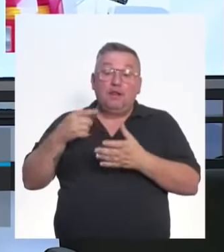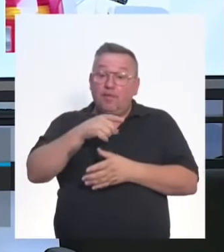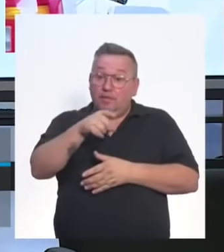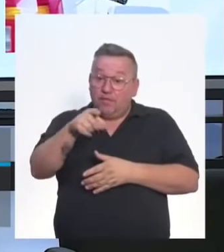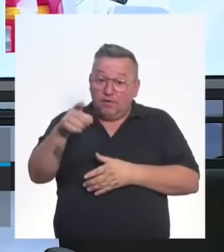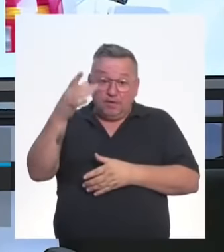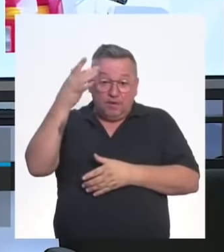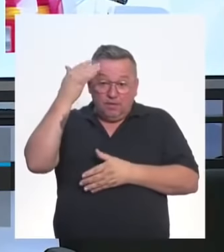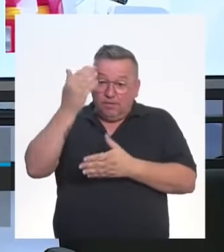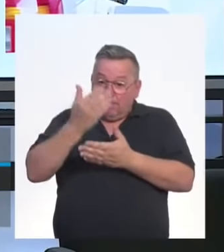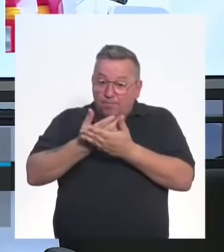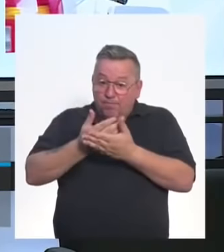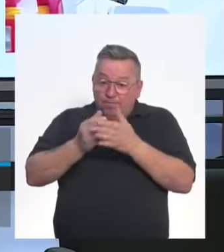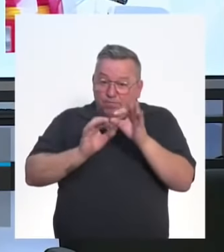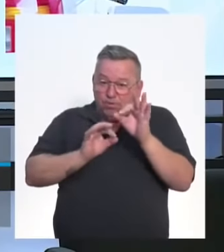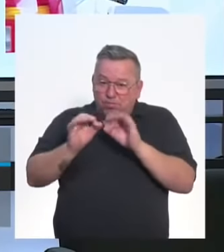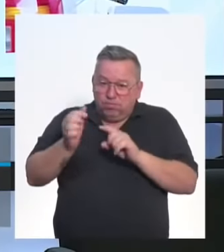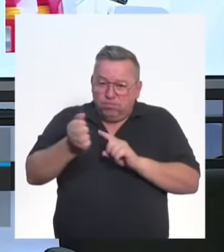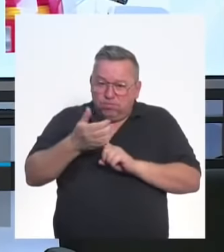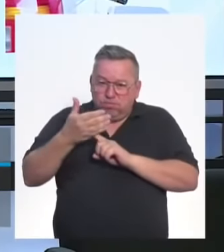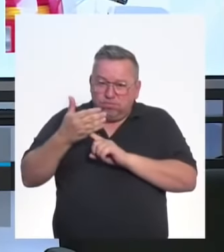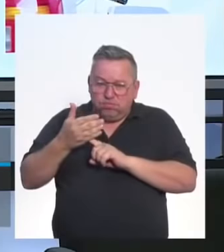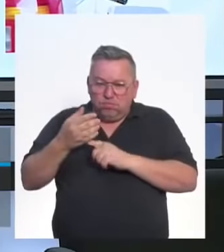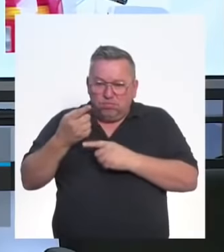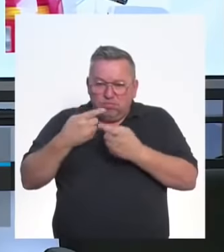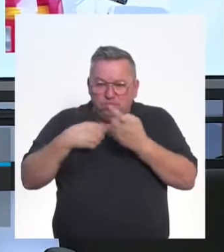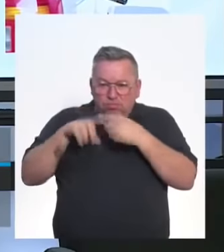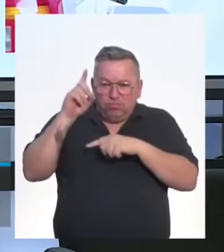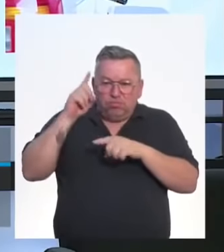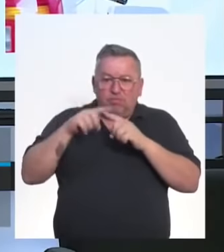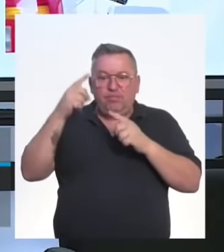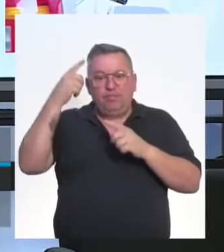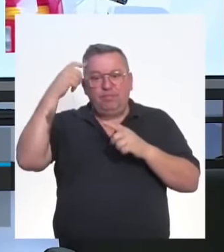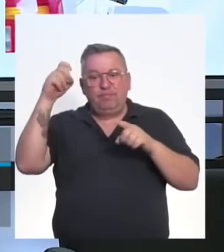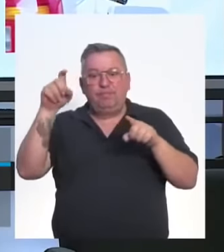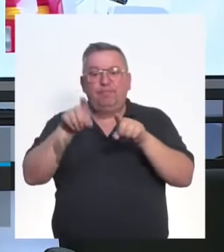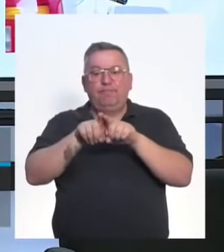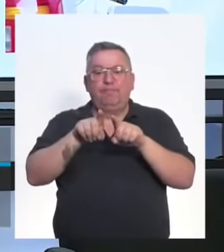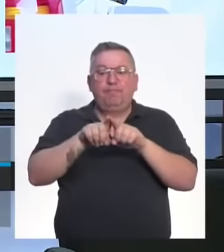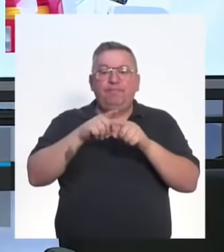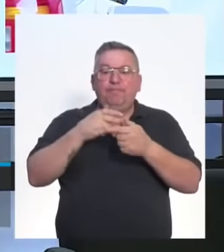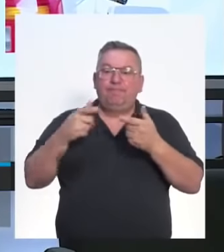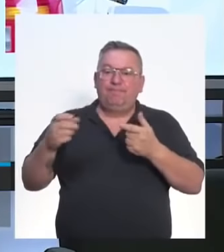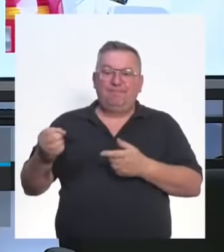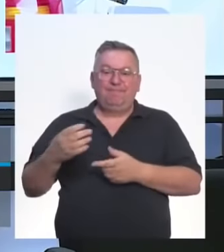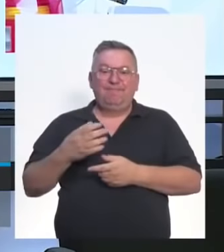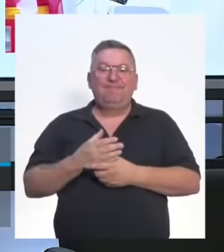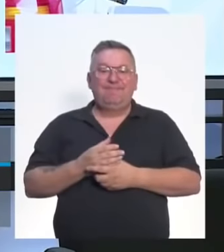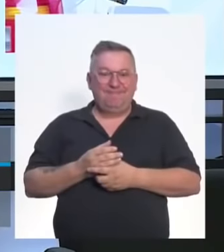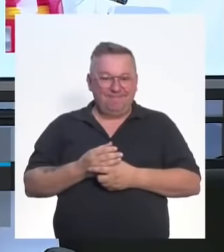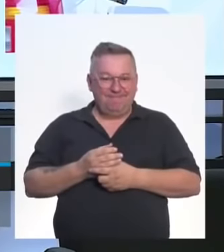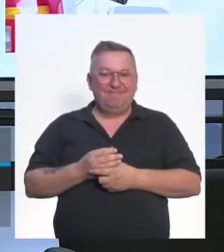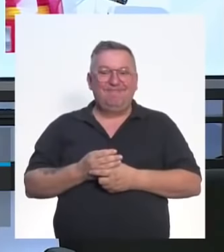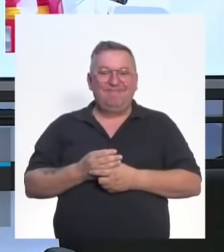está fazendo esses processos, desenvolvendo tecnologia, criando, né, coisas